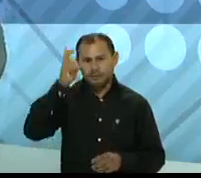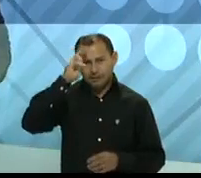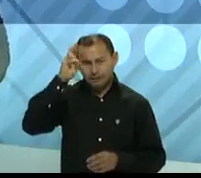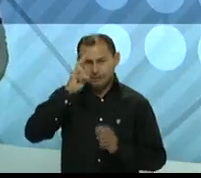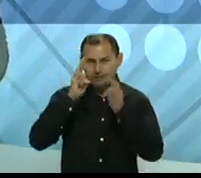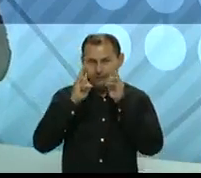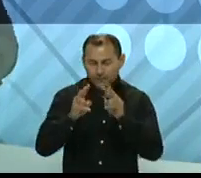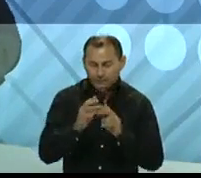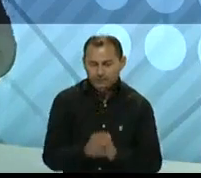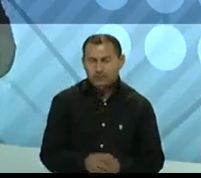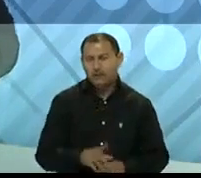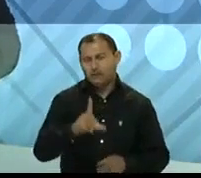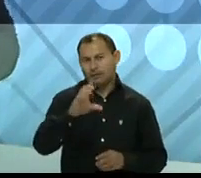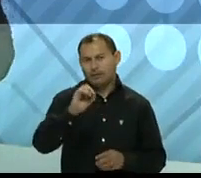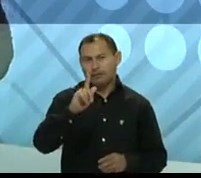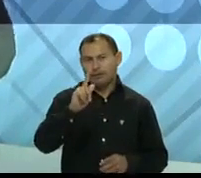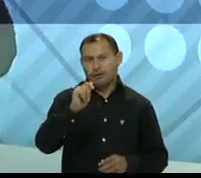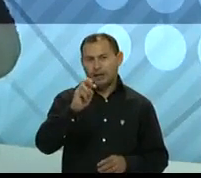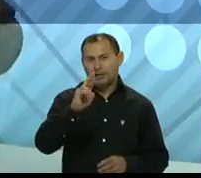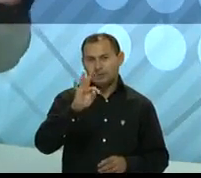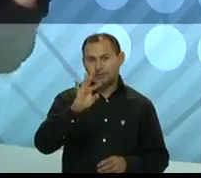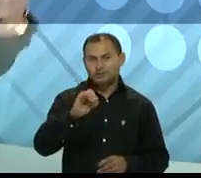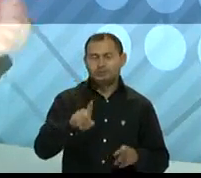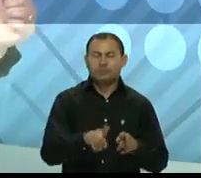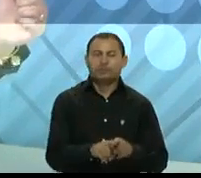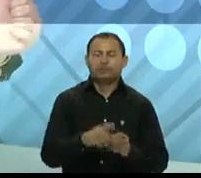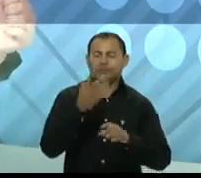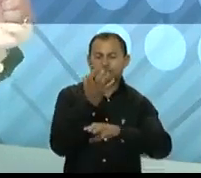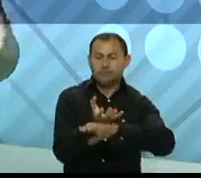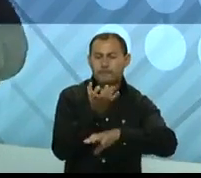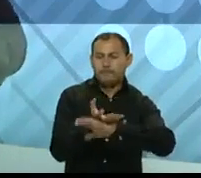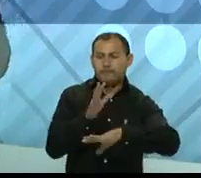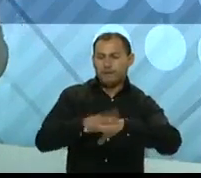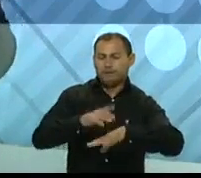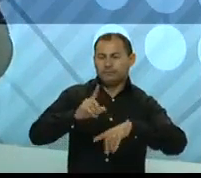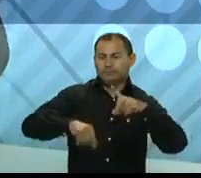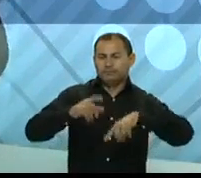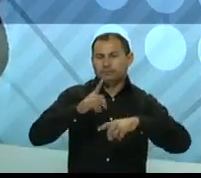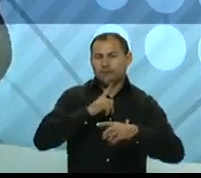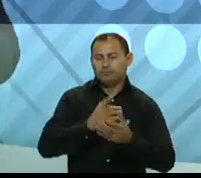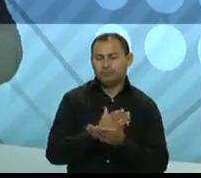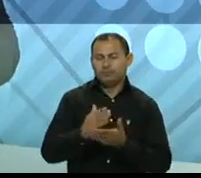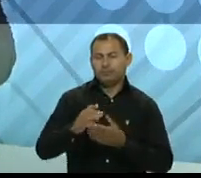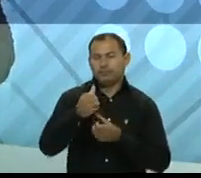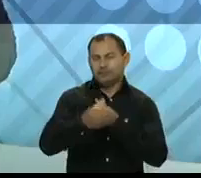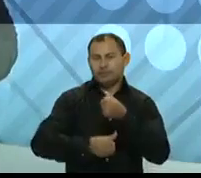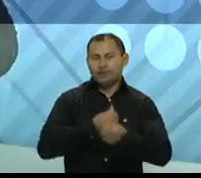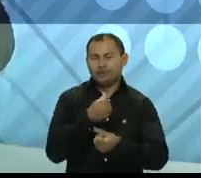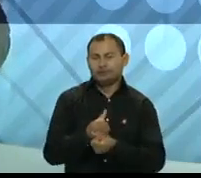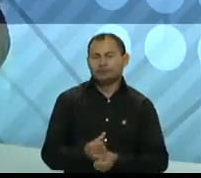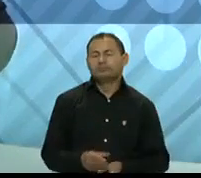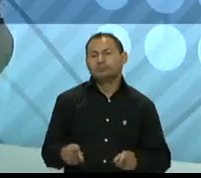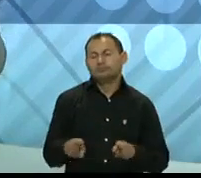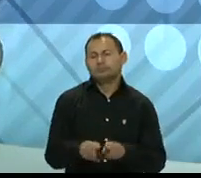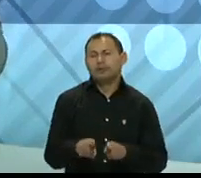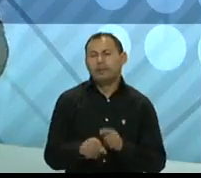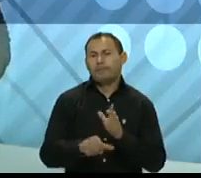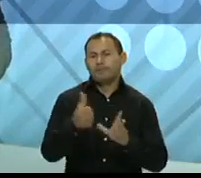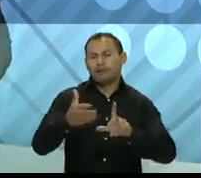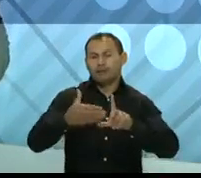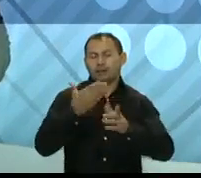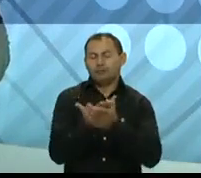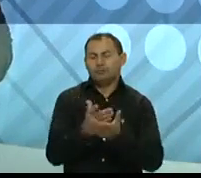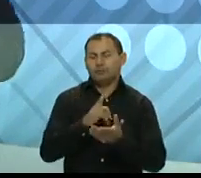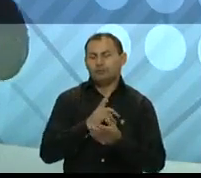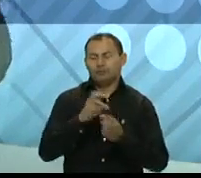já viu a questão de logaritmo também, tanto em disciplina de matemática instrumental que já teve no início do semestre, como na primeira aula em que